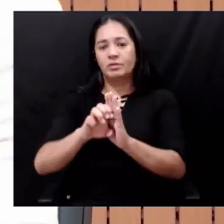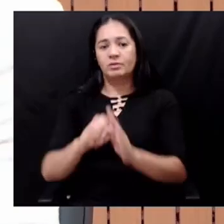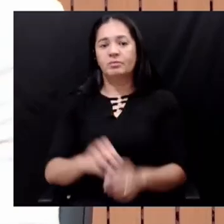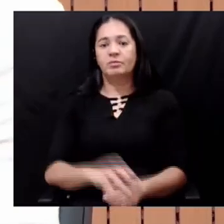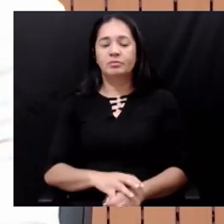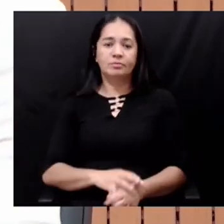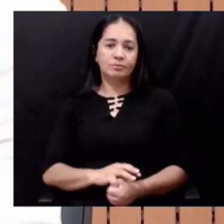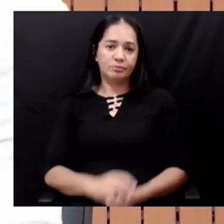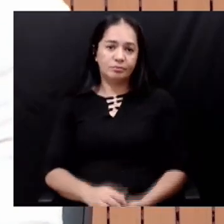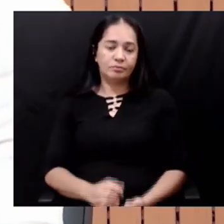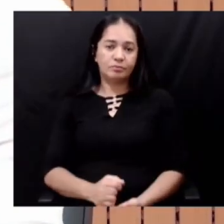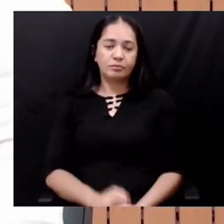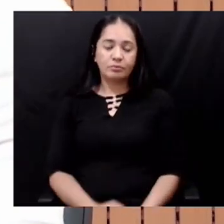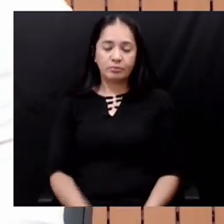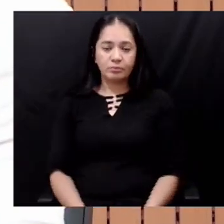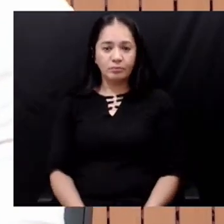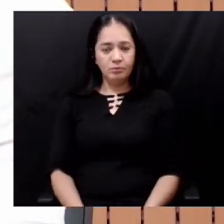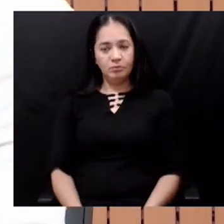Os